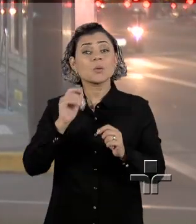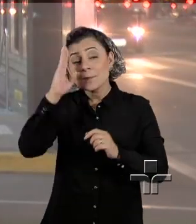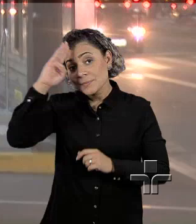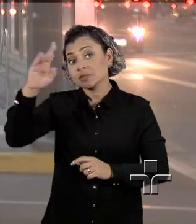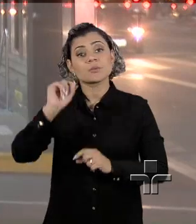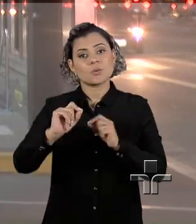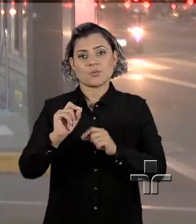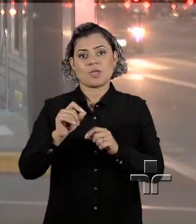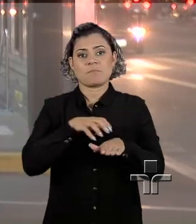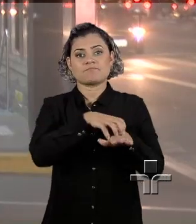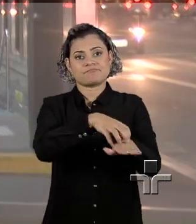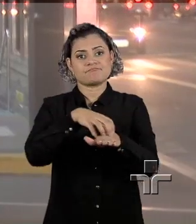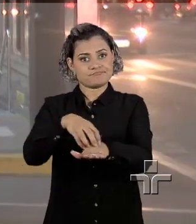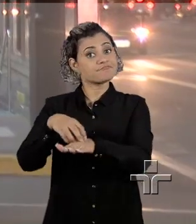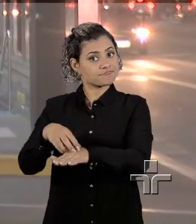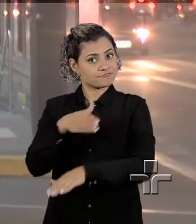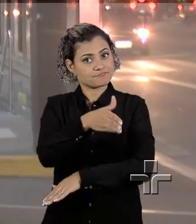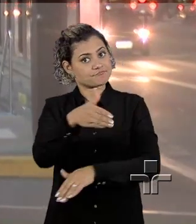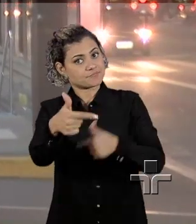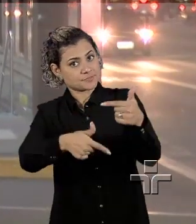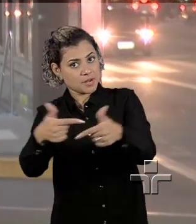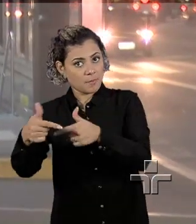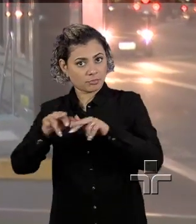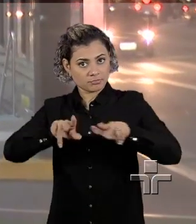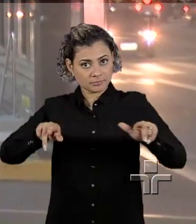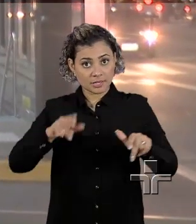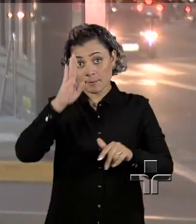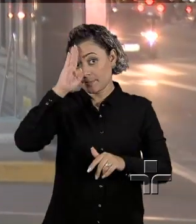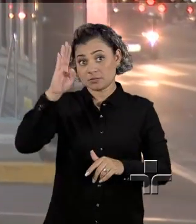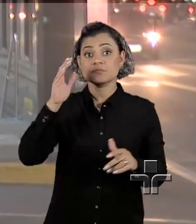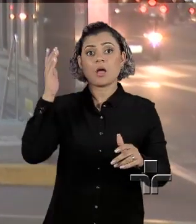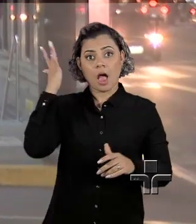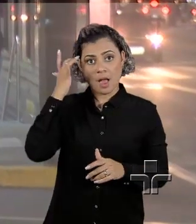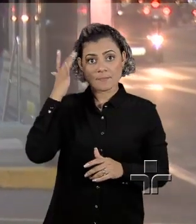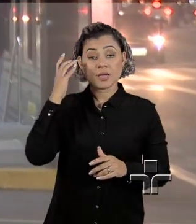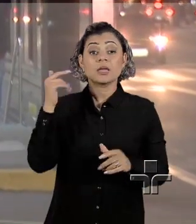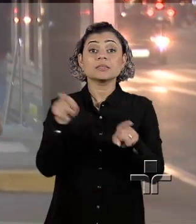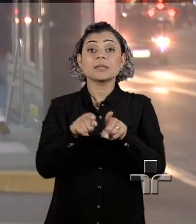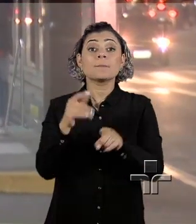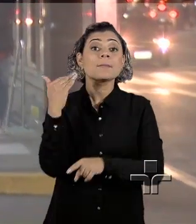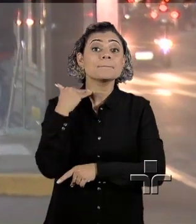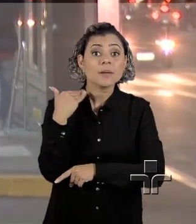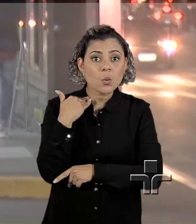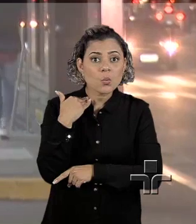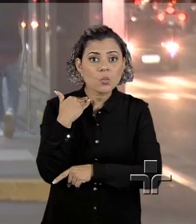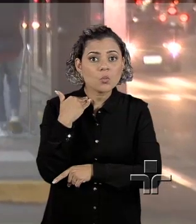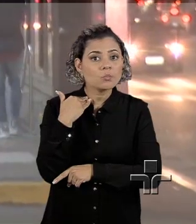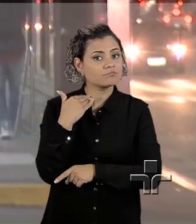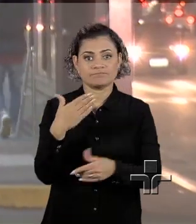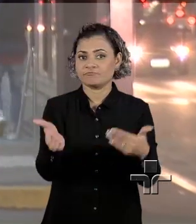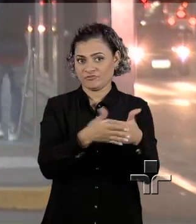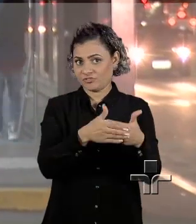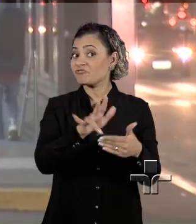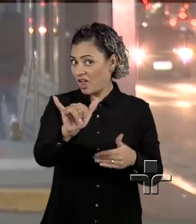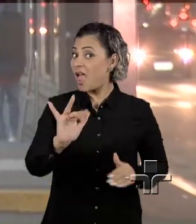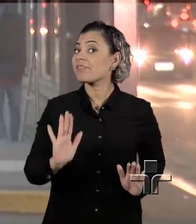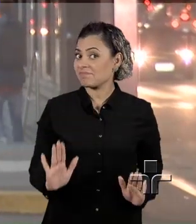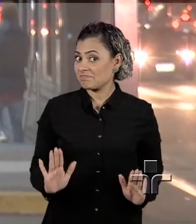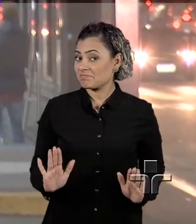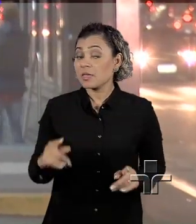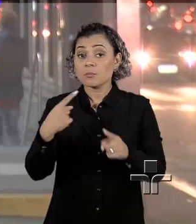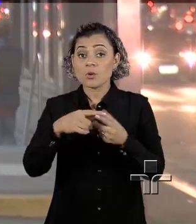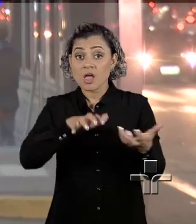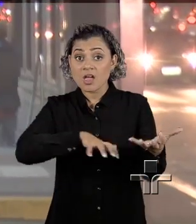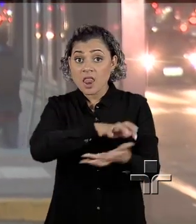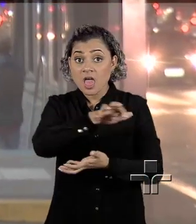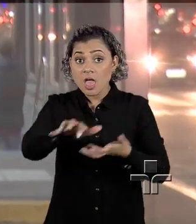questão do transporte coletivo, que deve ser a mais afetada, junto com os bancos que não devem funcionar. A greve,